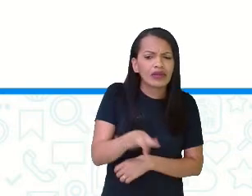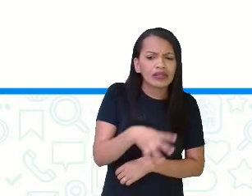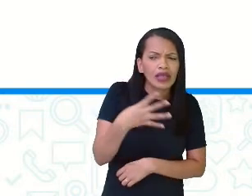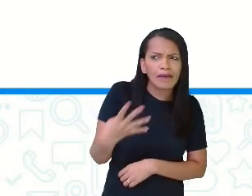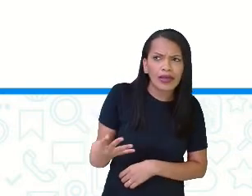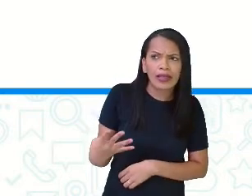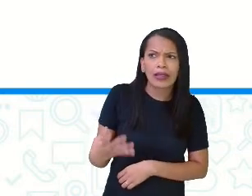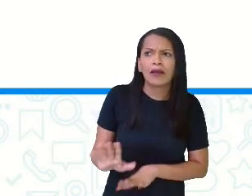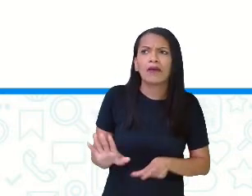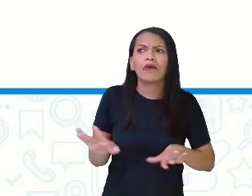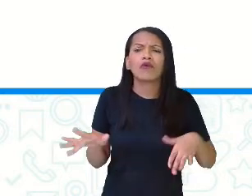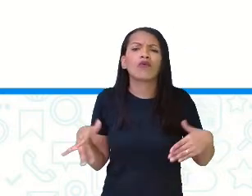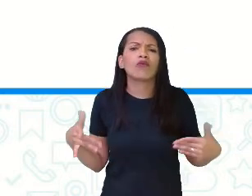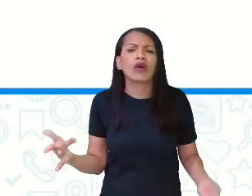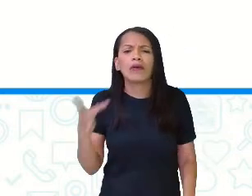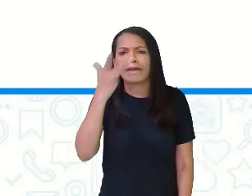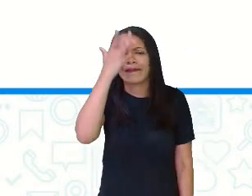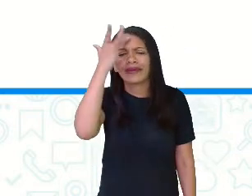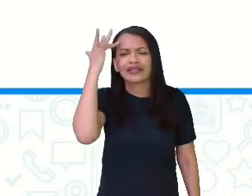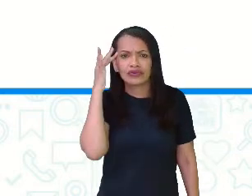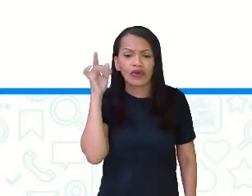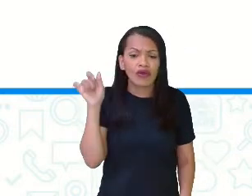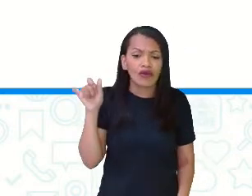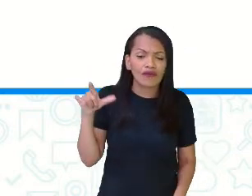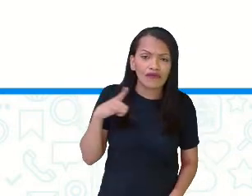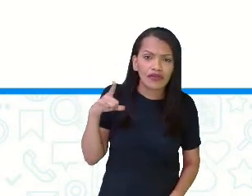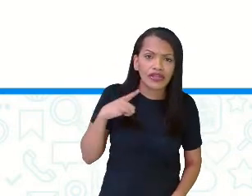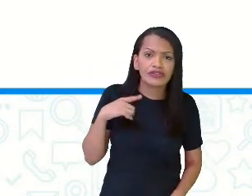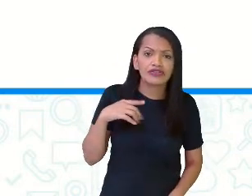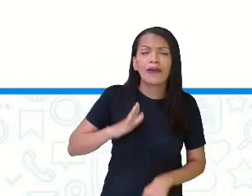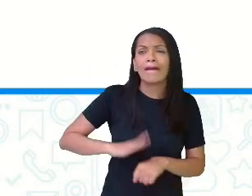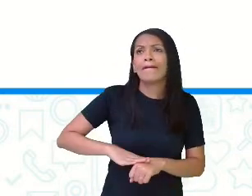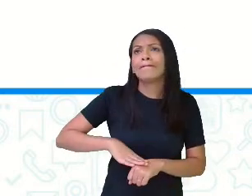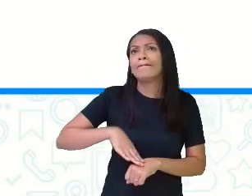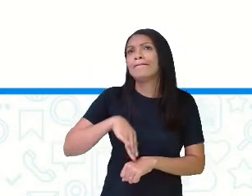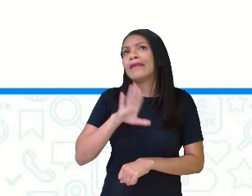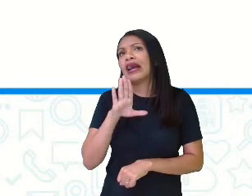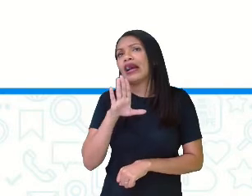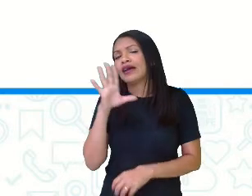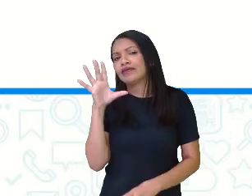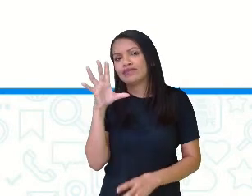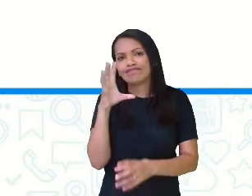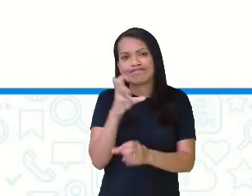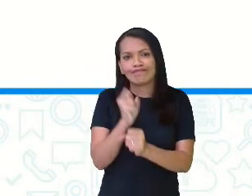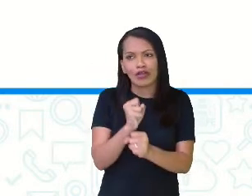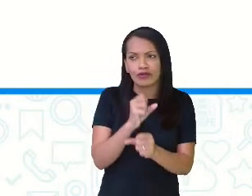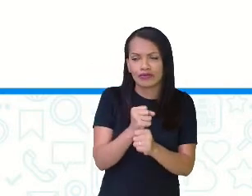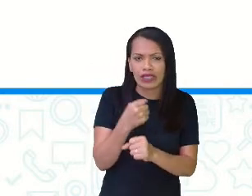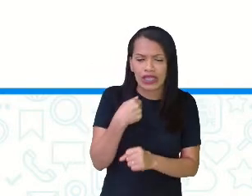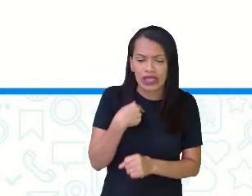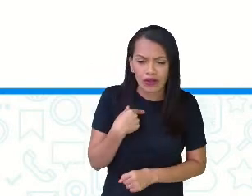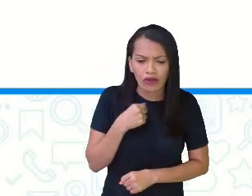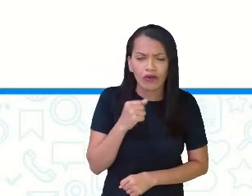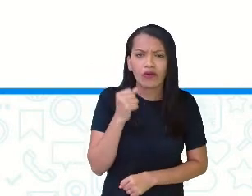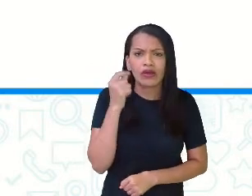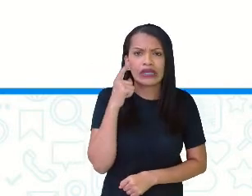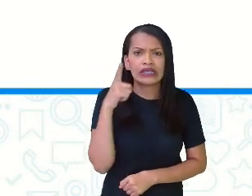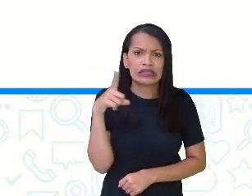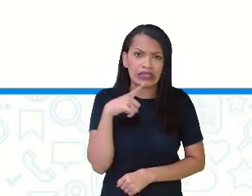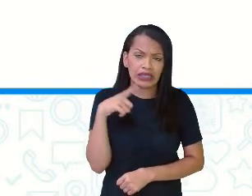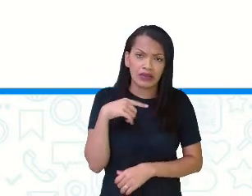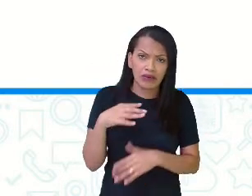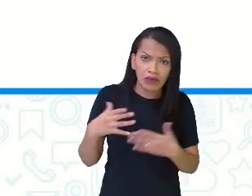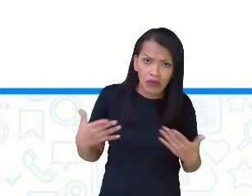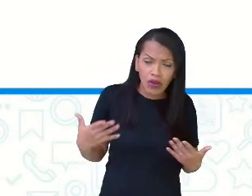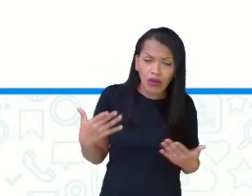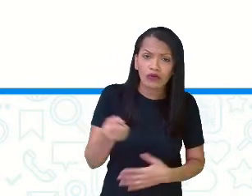pontos. Quem marcou mais pontos? Hoje, professora, eu só vou contar aqui, ó. Quem tem mais? Qual é o